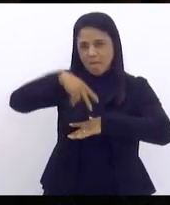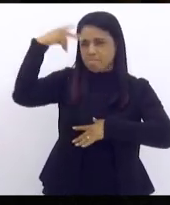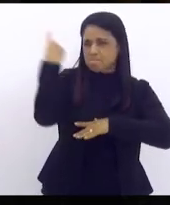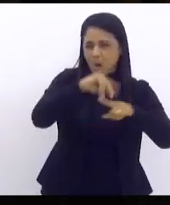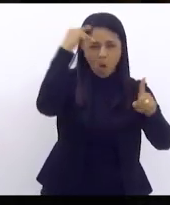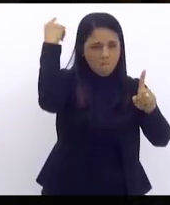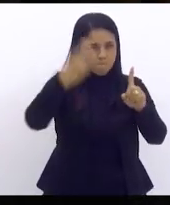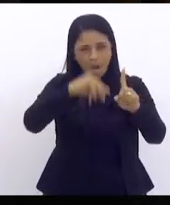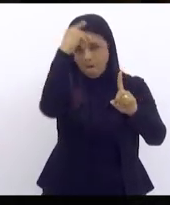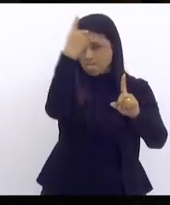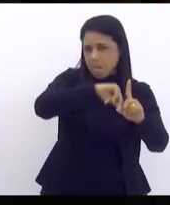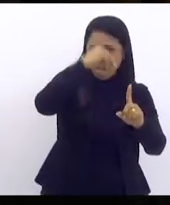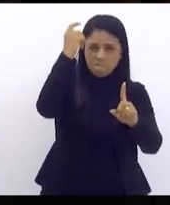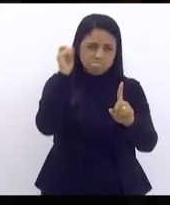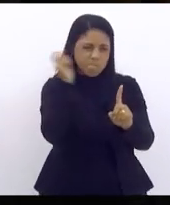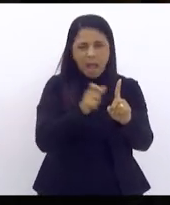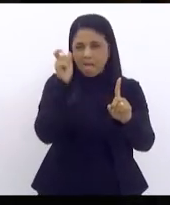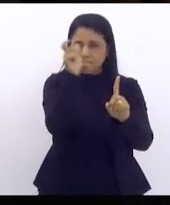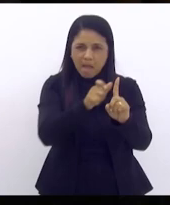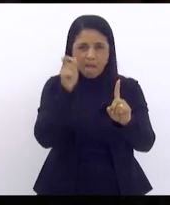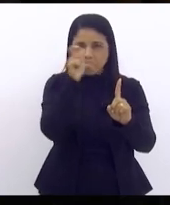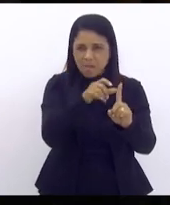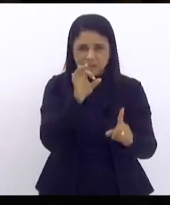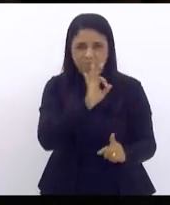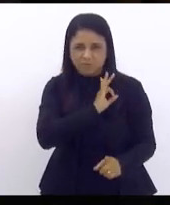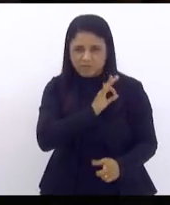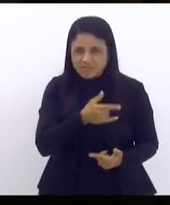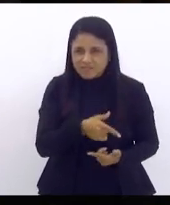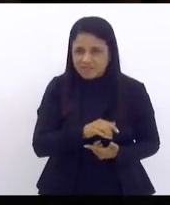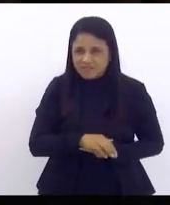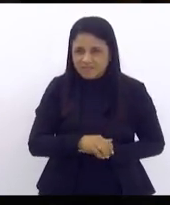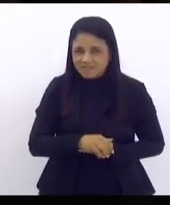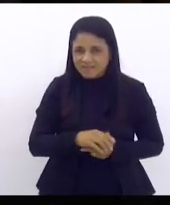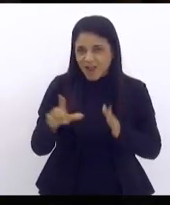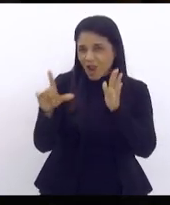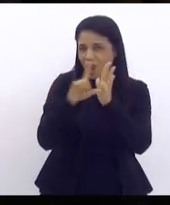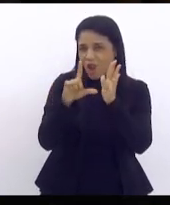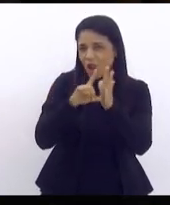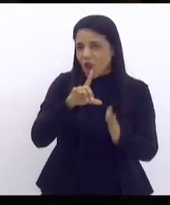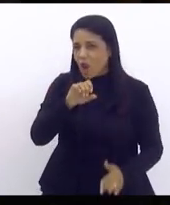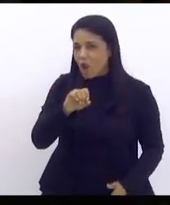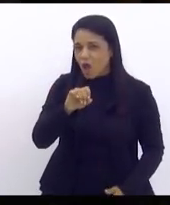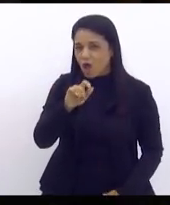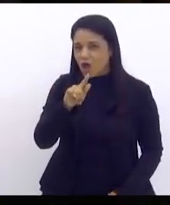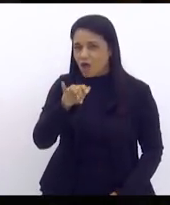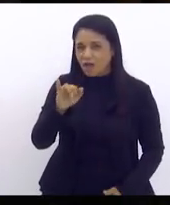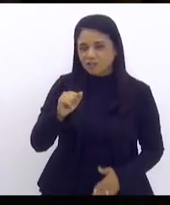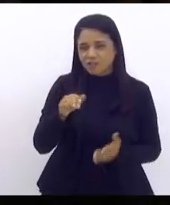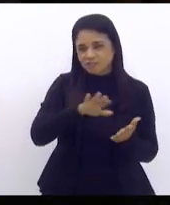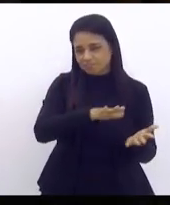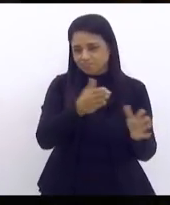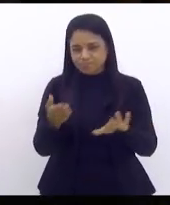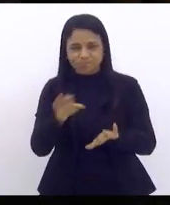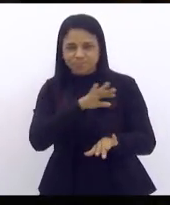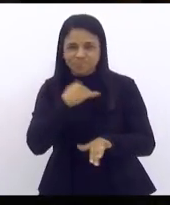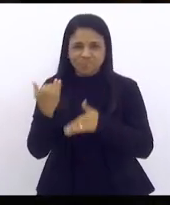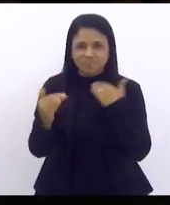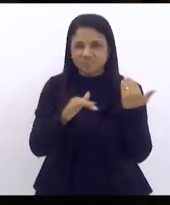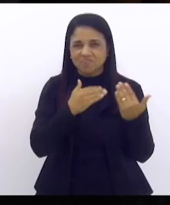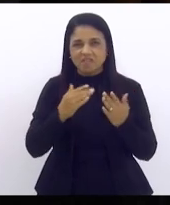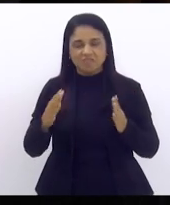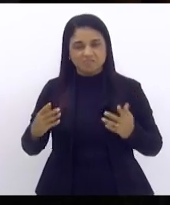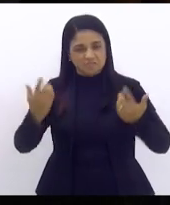polícias, falar da tal lógica, como a senhora falou, do assassinato, do